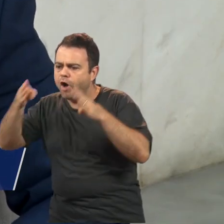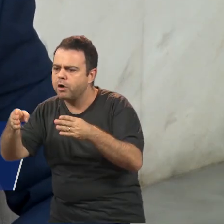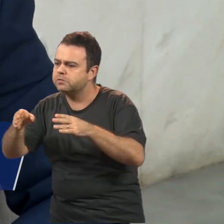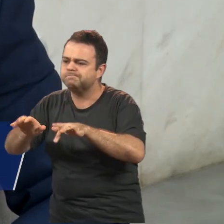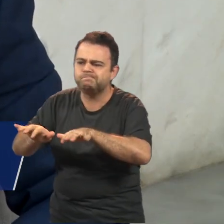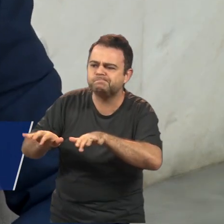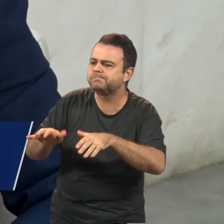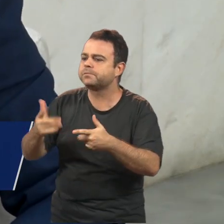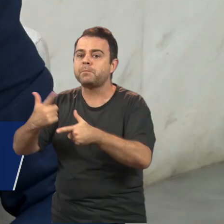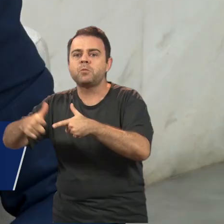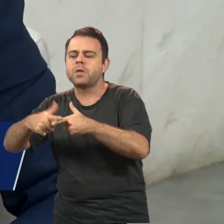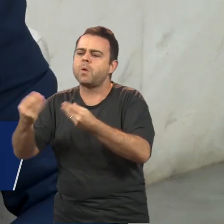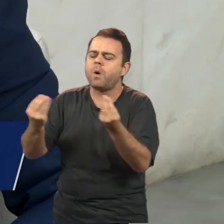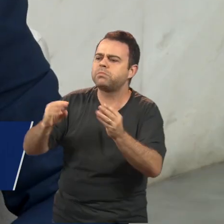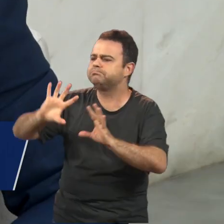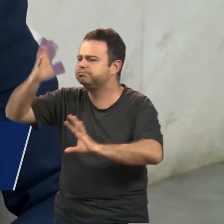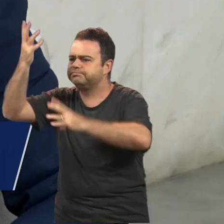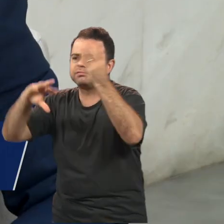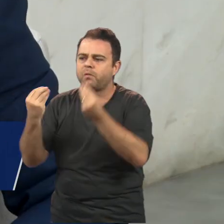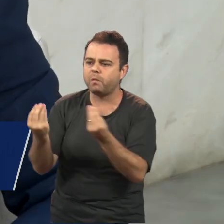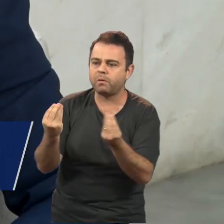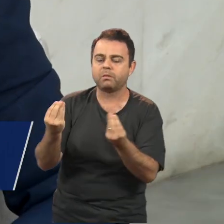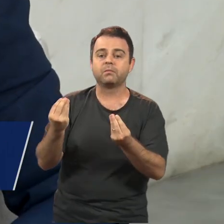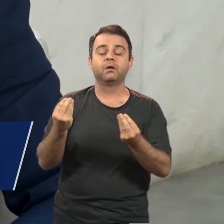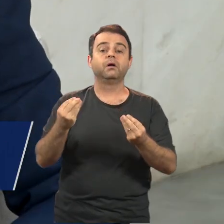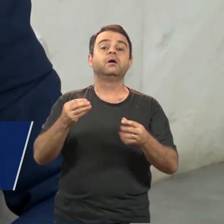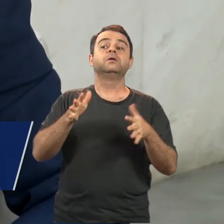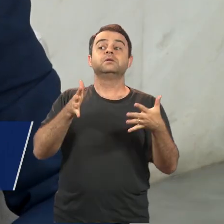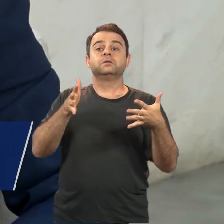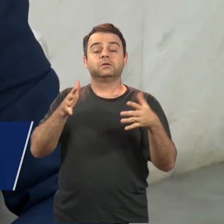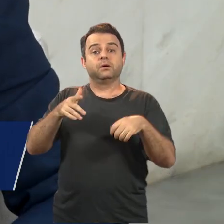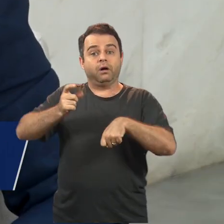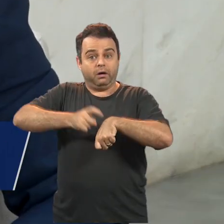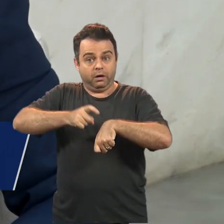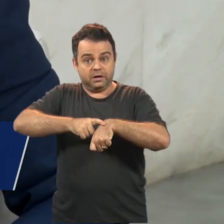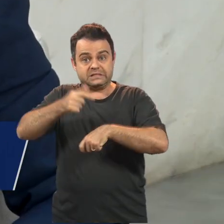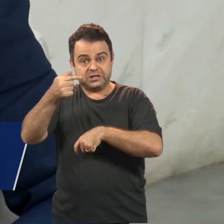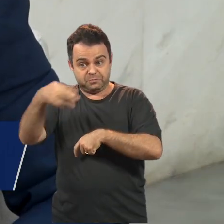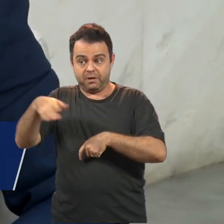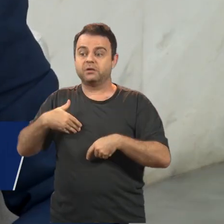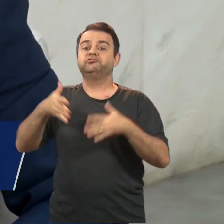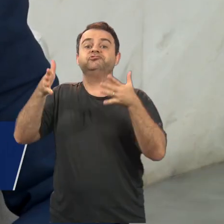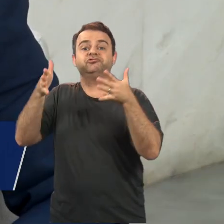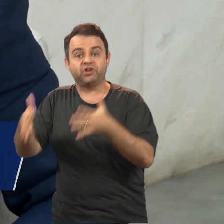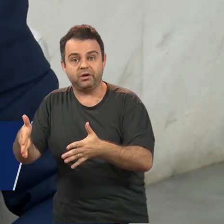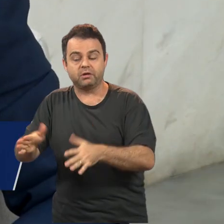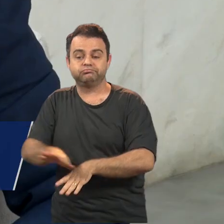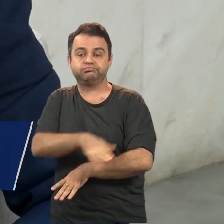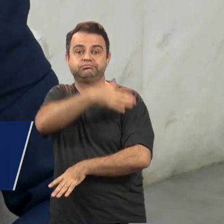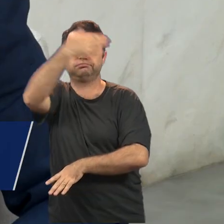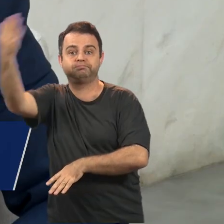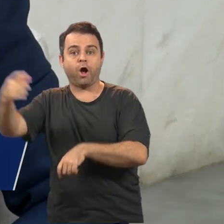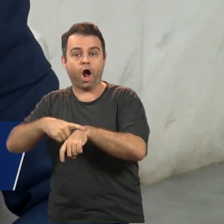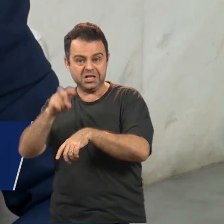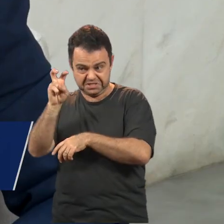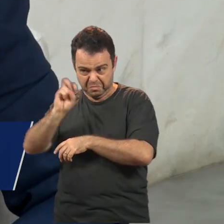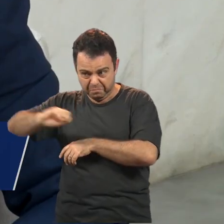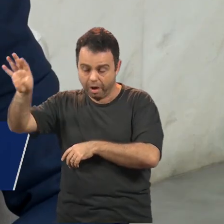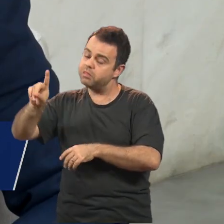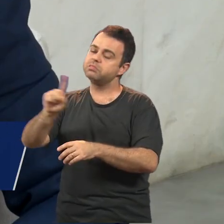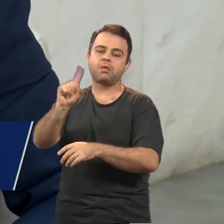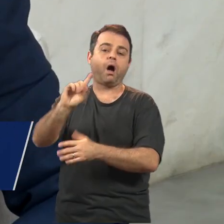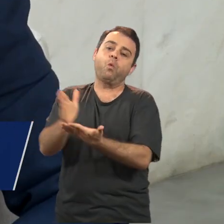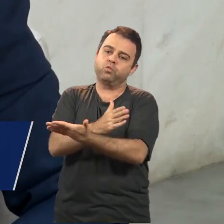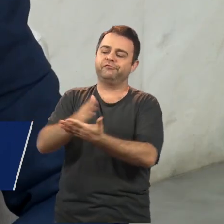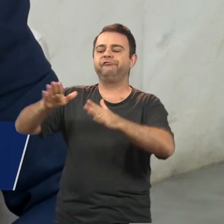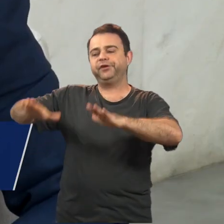horário, saindo às vezes depois do horário previsto. E eu sempre tenho essa preocupação, e eles, como me conhecem bem, sabem que a